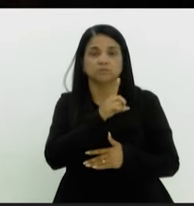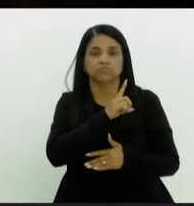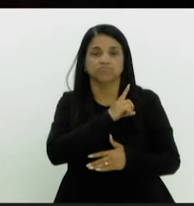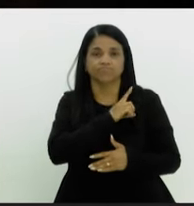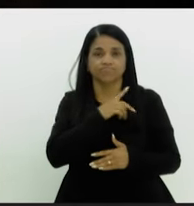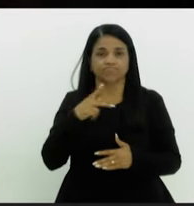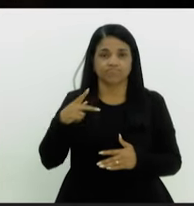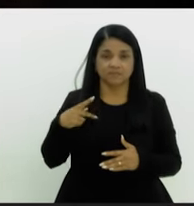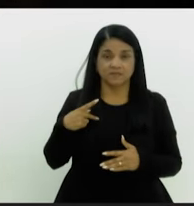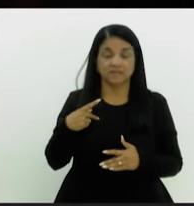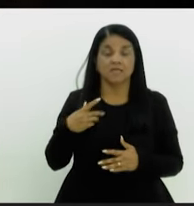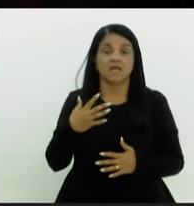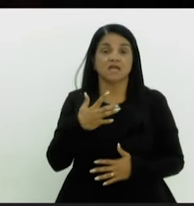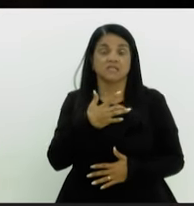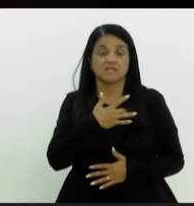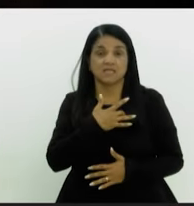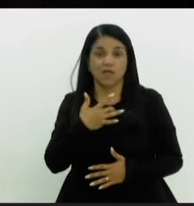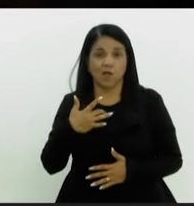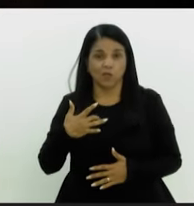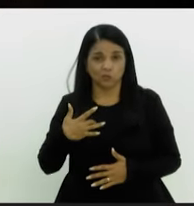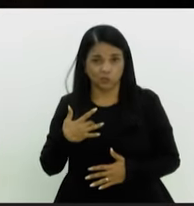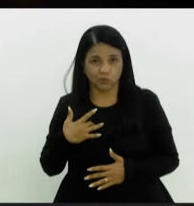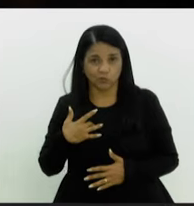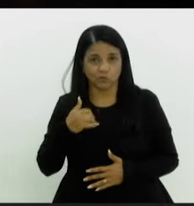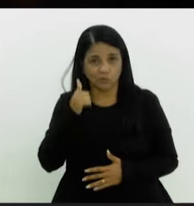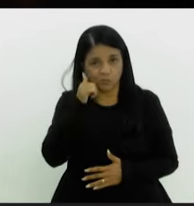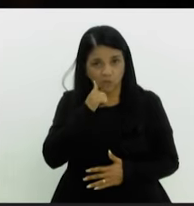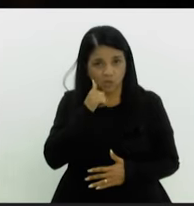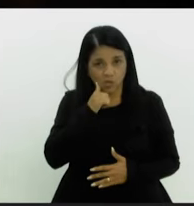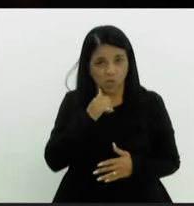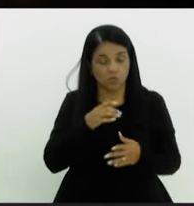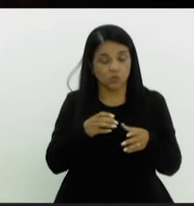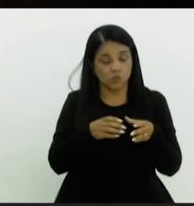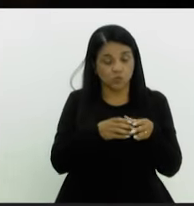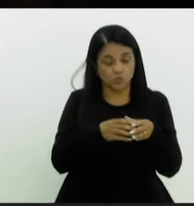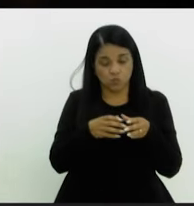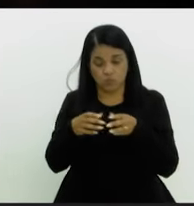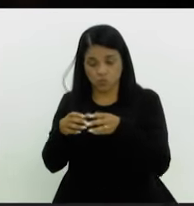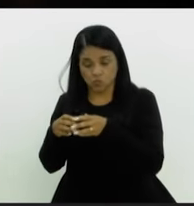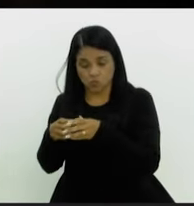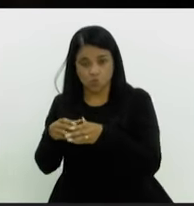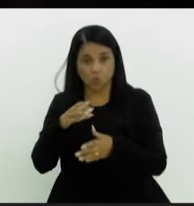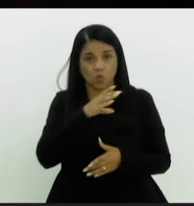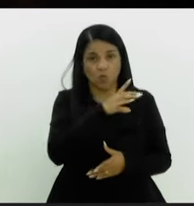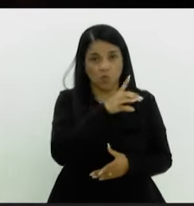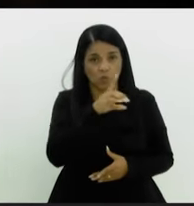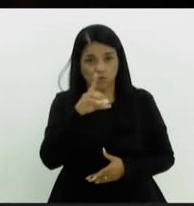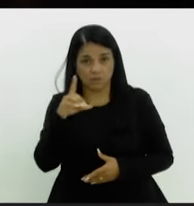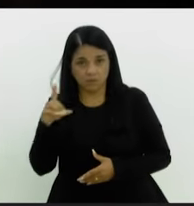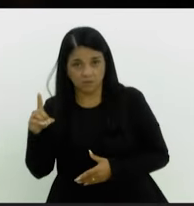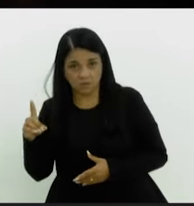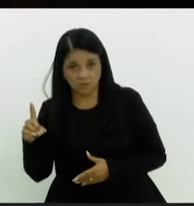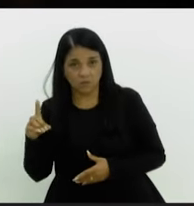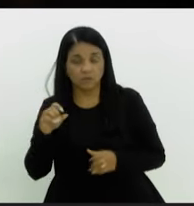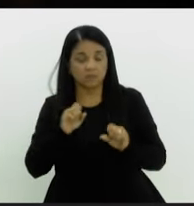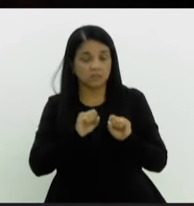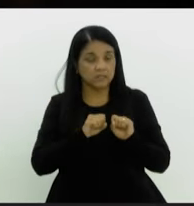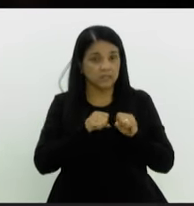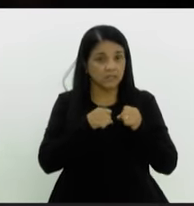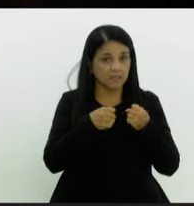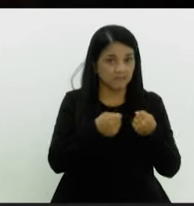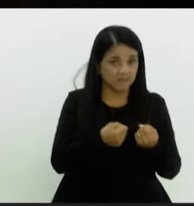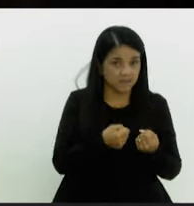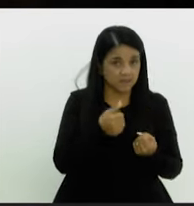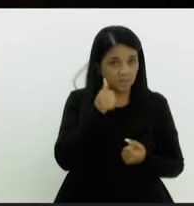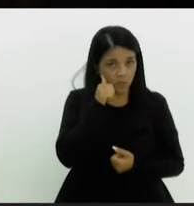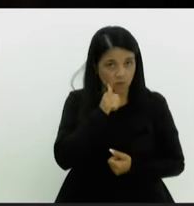das mulheres a gente tem duas coordenações temáticas na Defensoria uma eu já Adiantei que é a coordenação de defesa da mulher